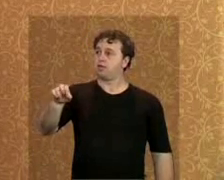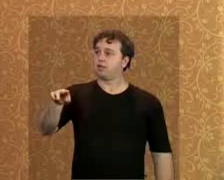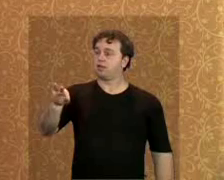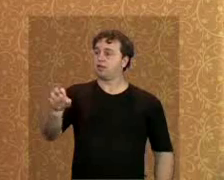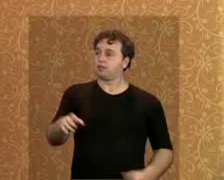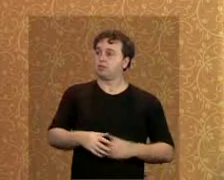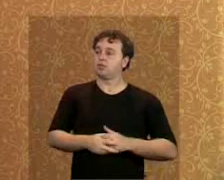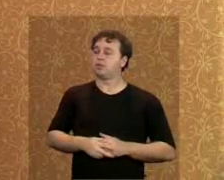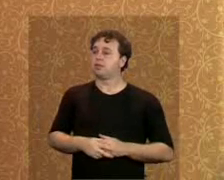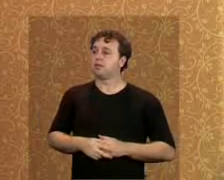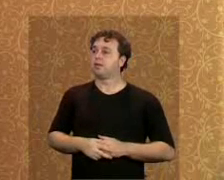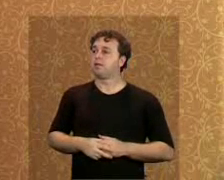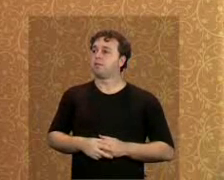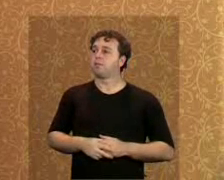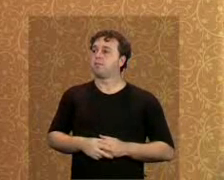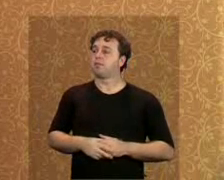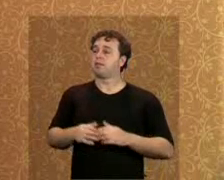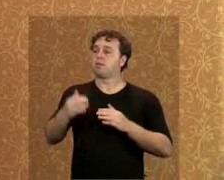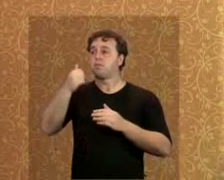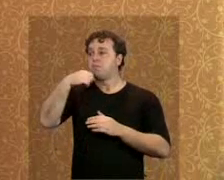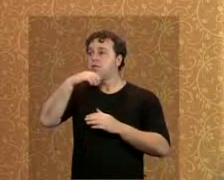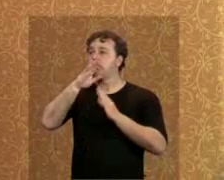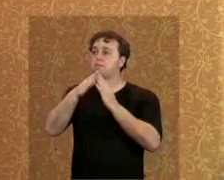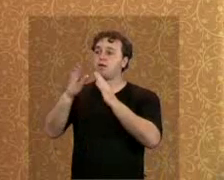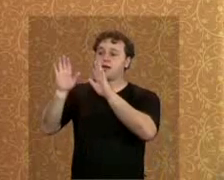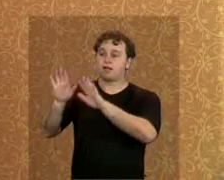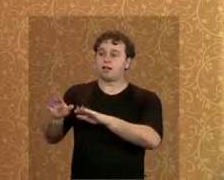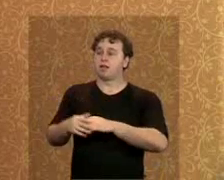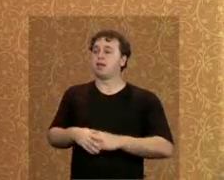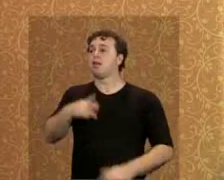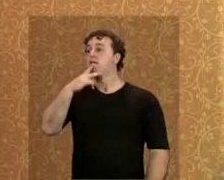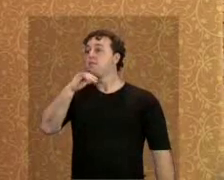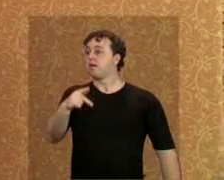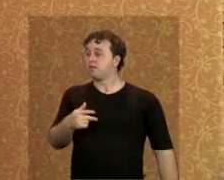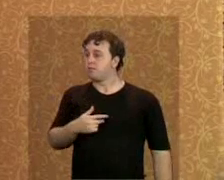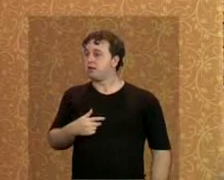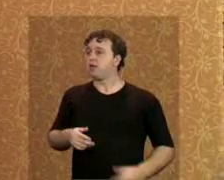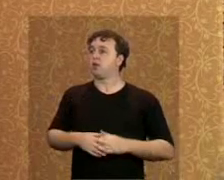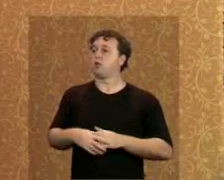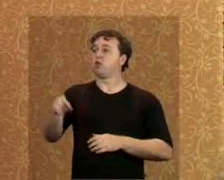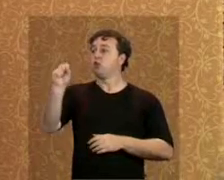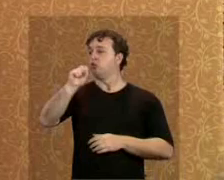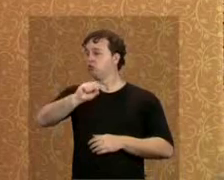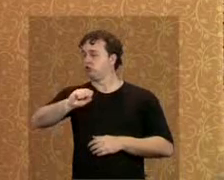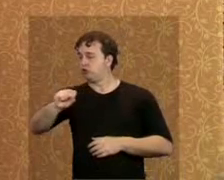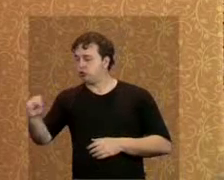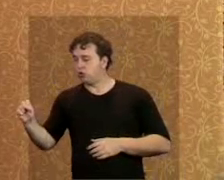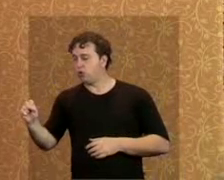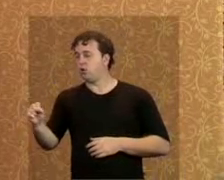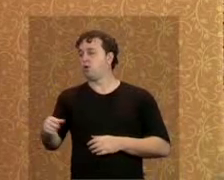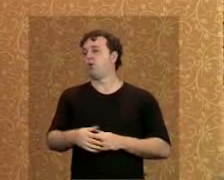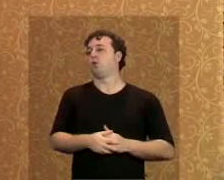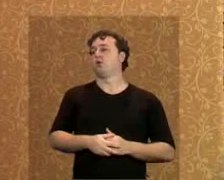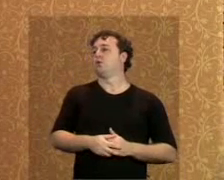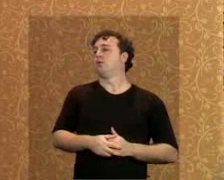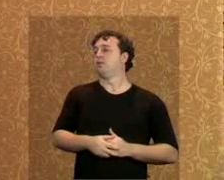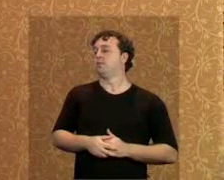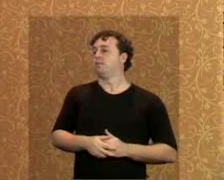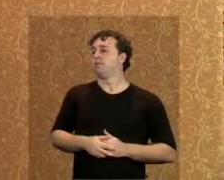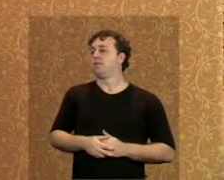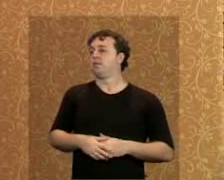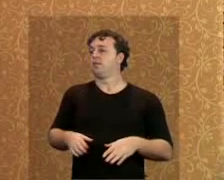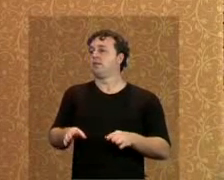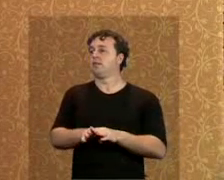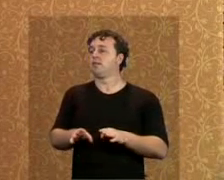bonita cidade. Isso, meu pai Nelson, meu sogro, minha sogra. Ótimo. E para